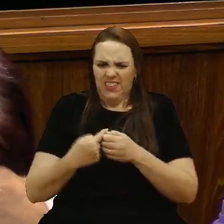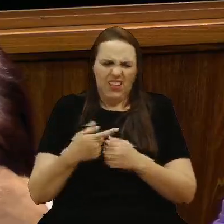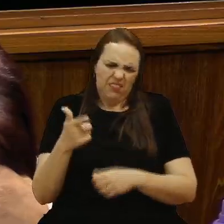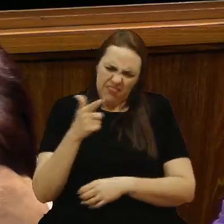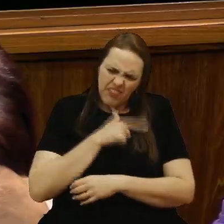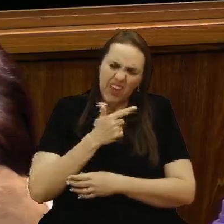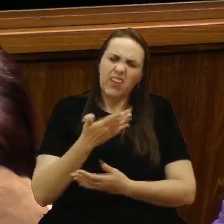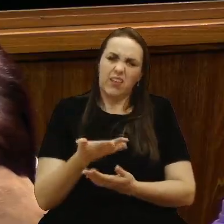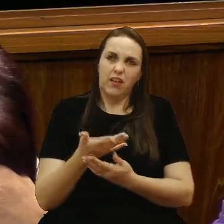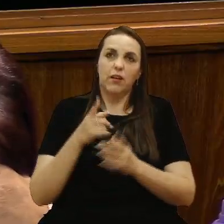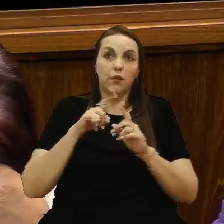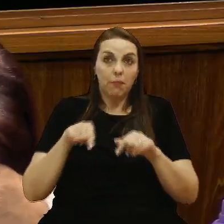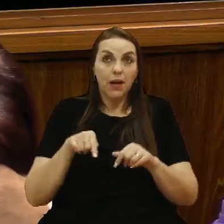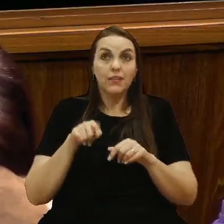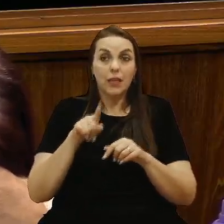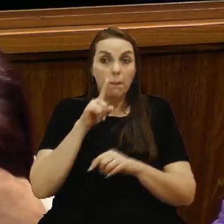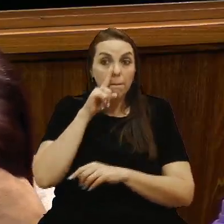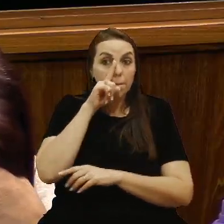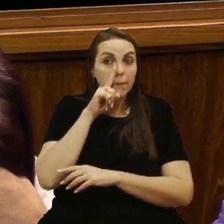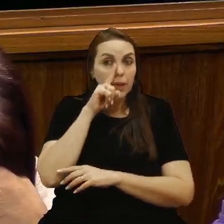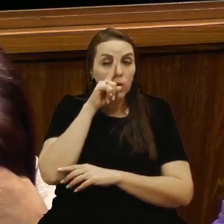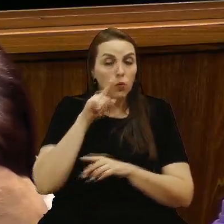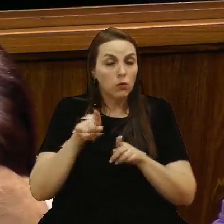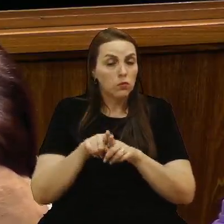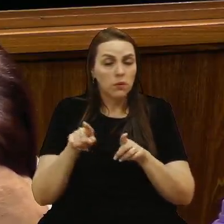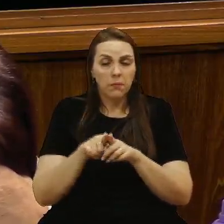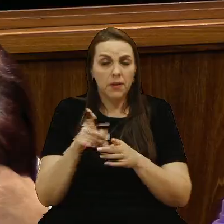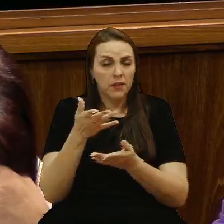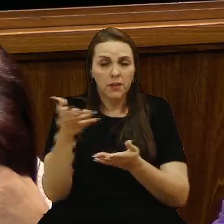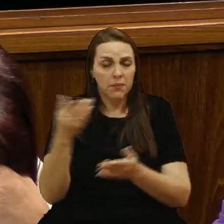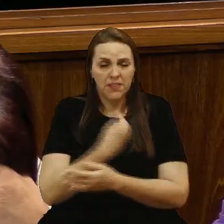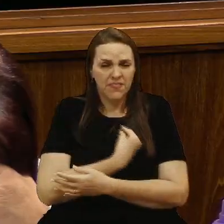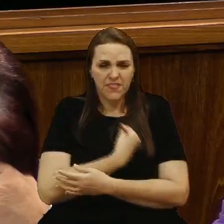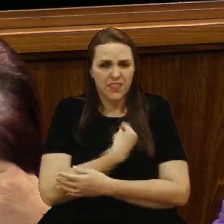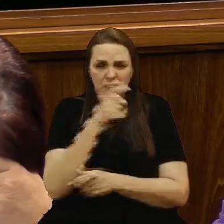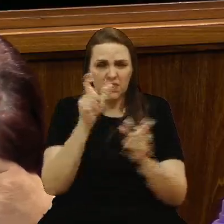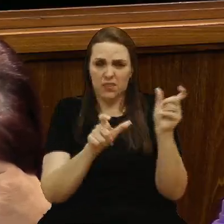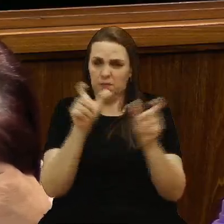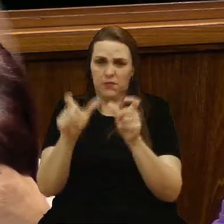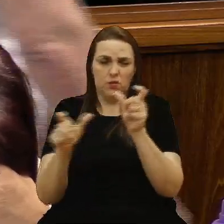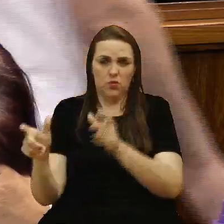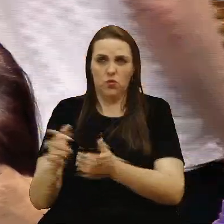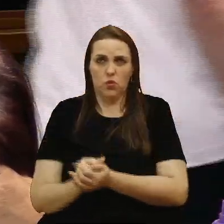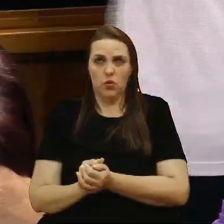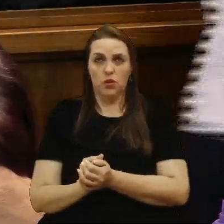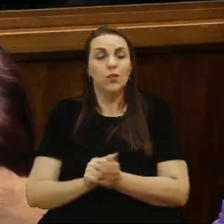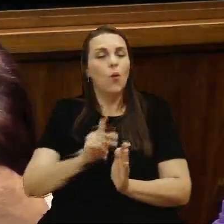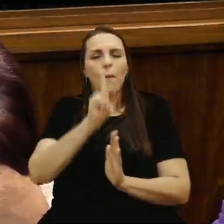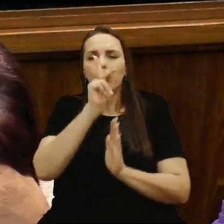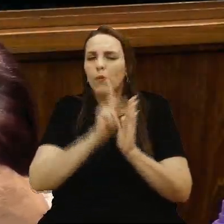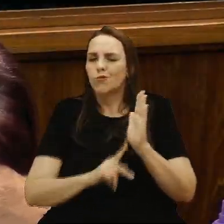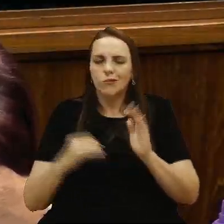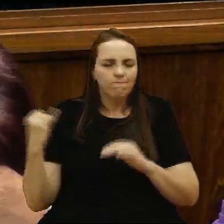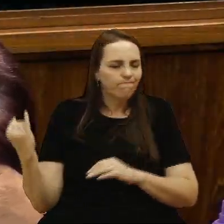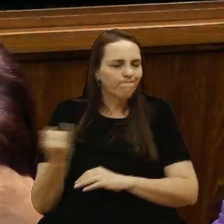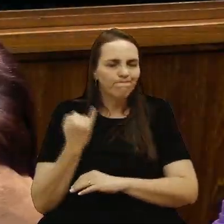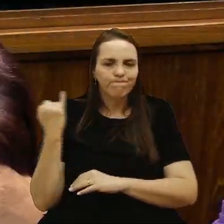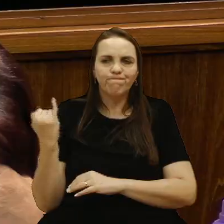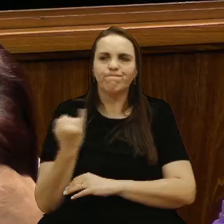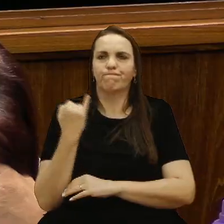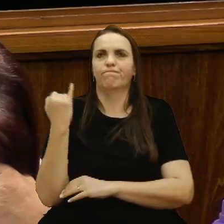feia, mas são perigosos para a vida das pessoas. Então, é um projeto muito importante